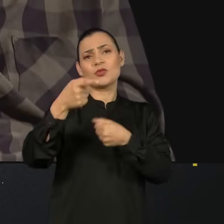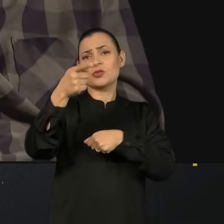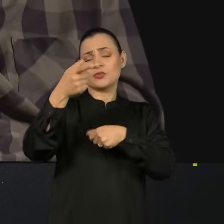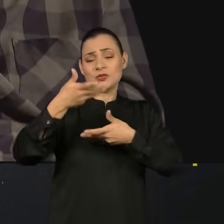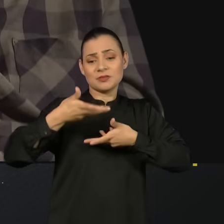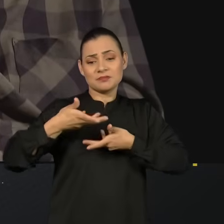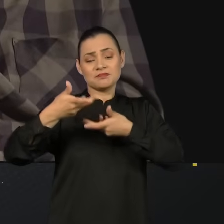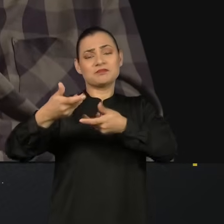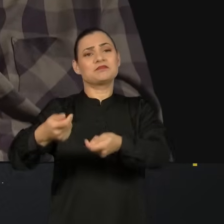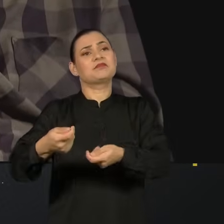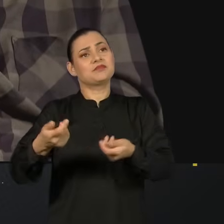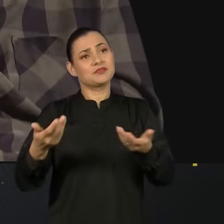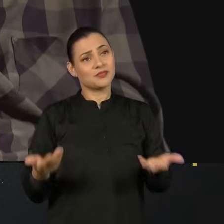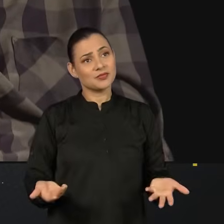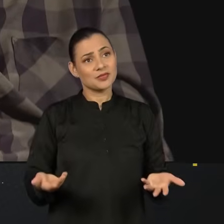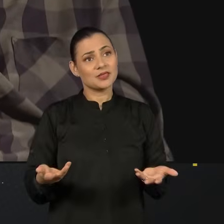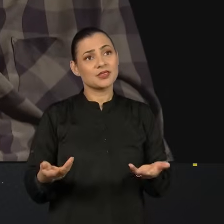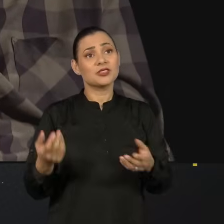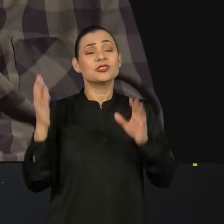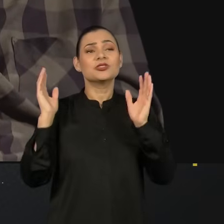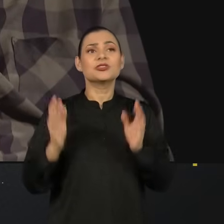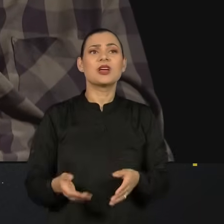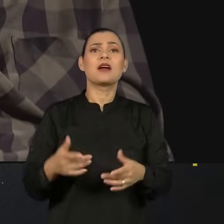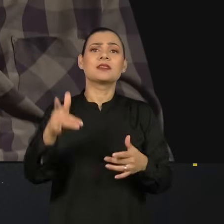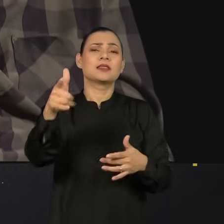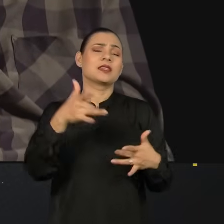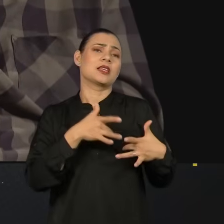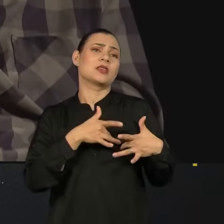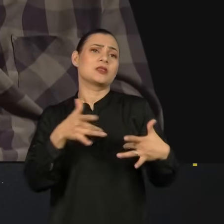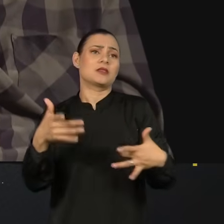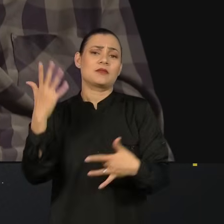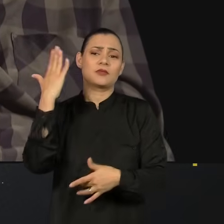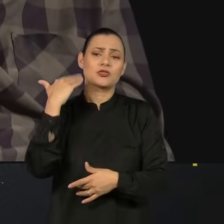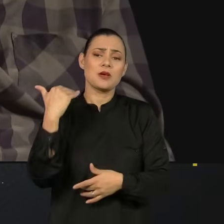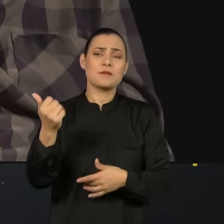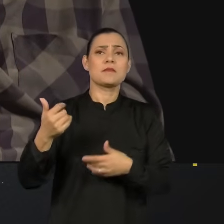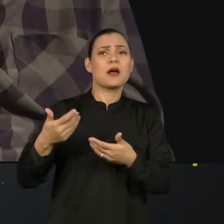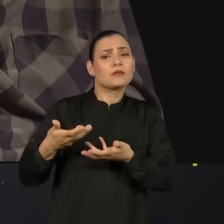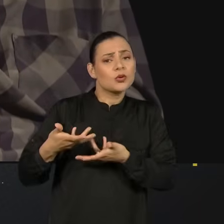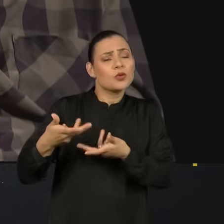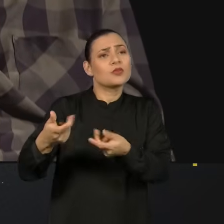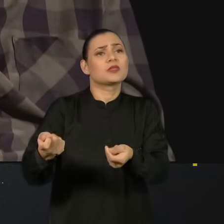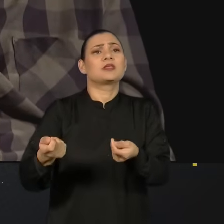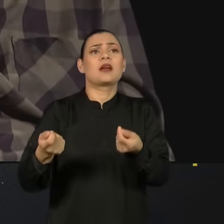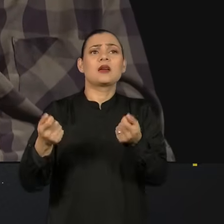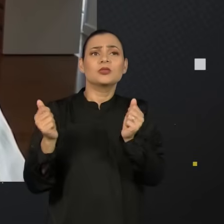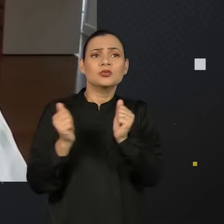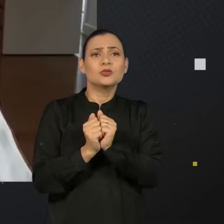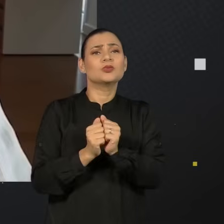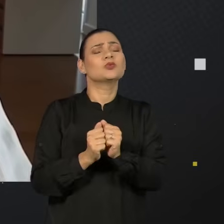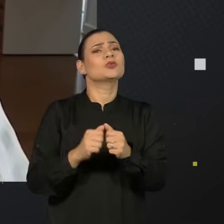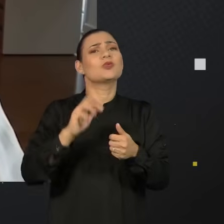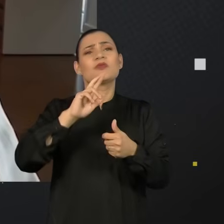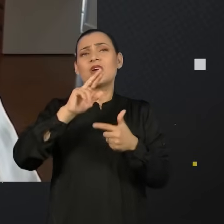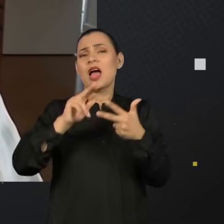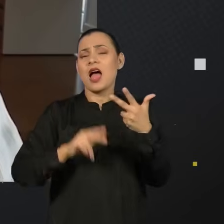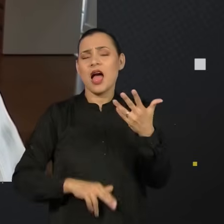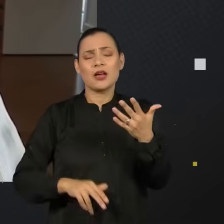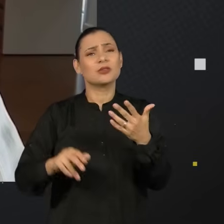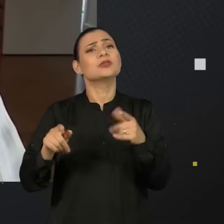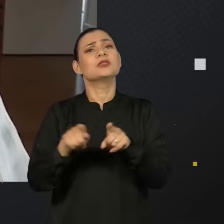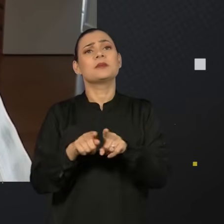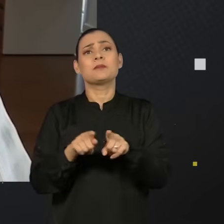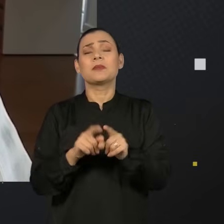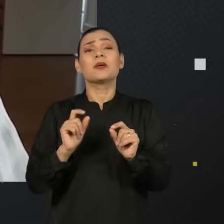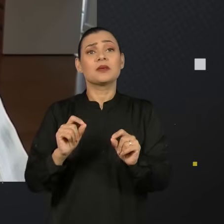me proporcionou. Toda a sua generosidade de me chamar para fazer Fica Comigo Essa Noite com Marisa Hort, Sexo